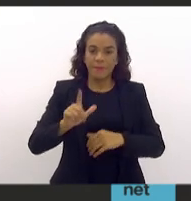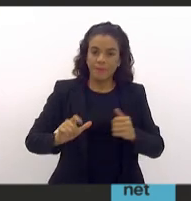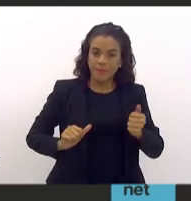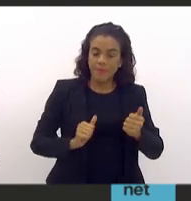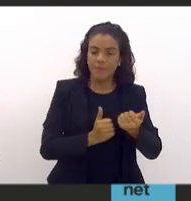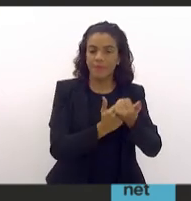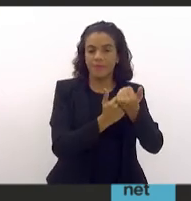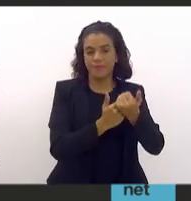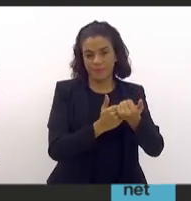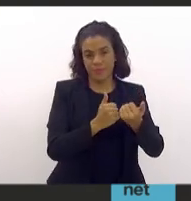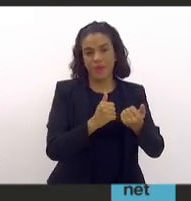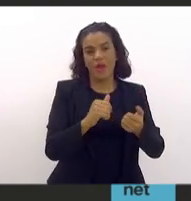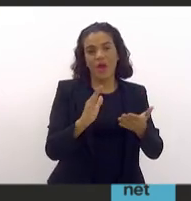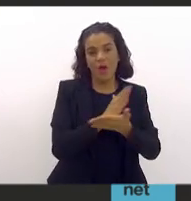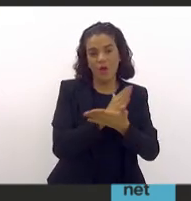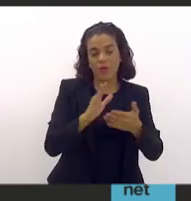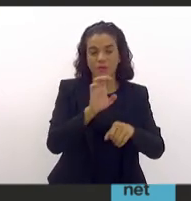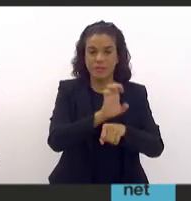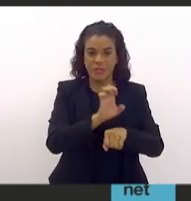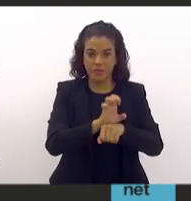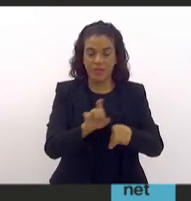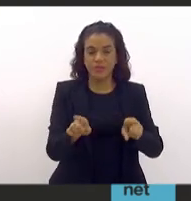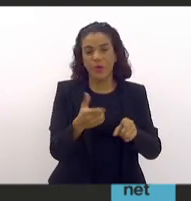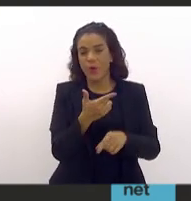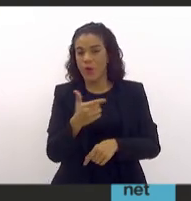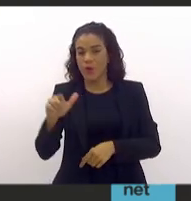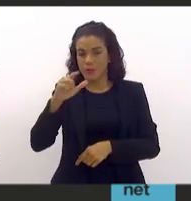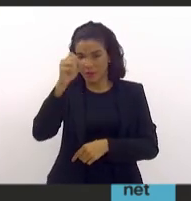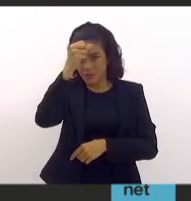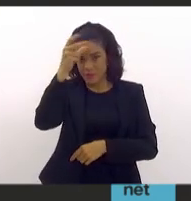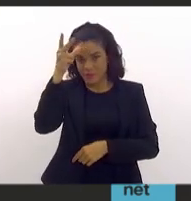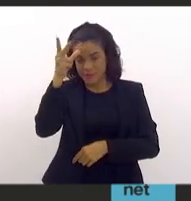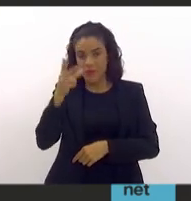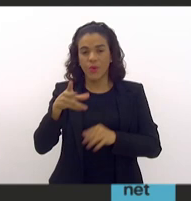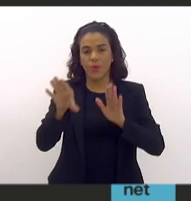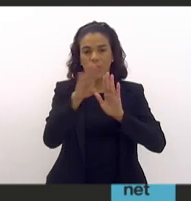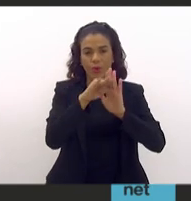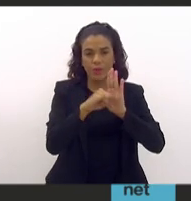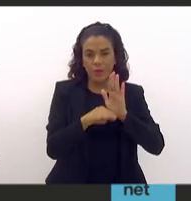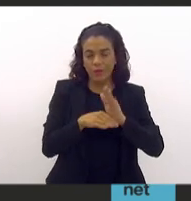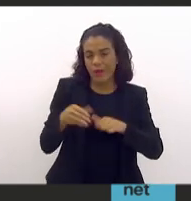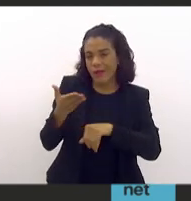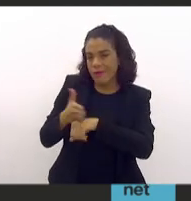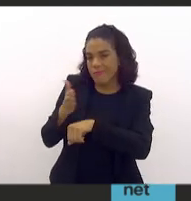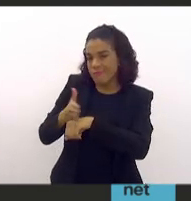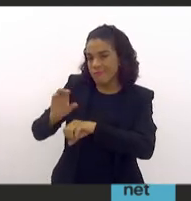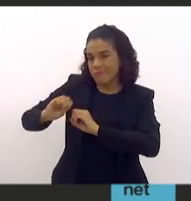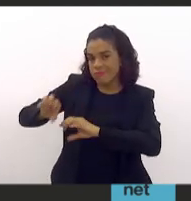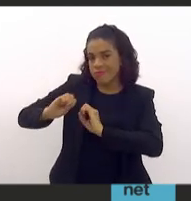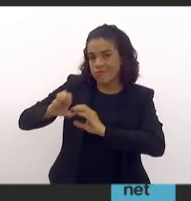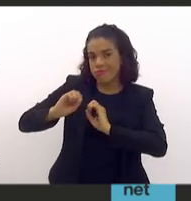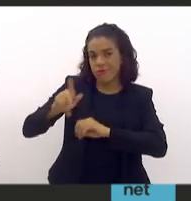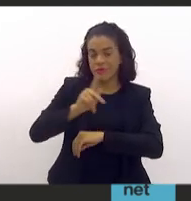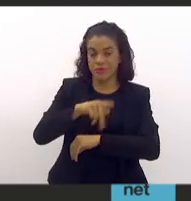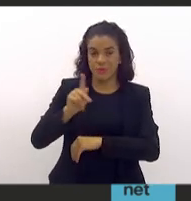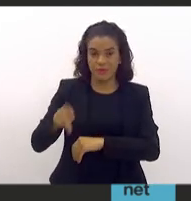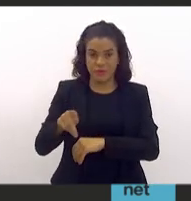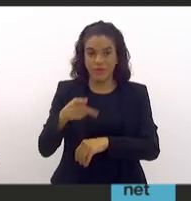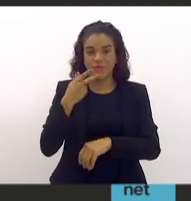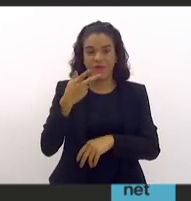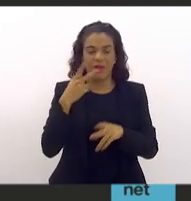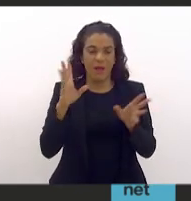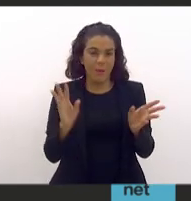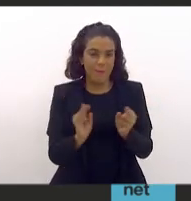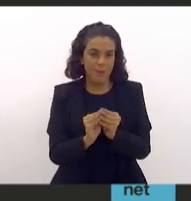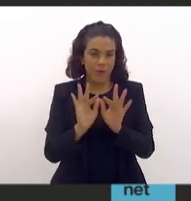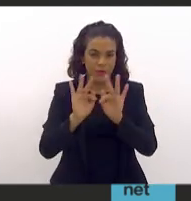com algumas estaduais e municipais para levar esse conteúdo, para treinar os professores para abordar esse tema. Eu também vou falar disso um